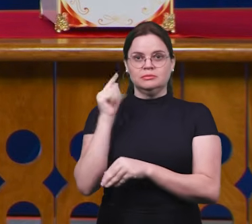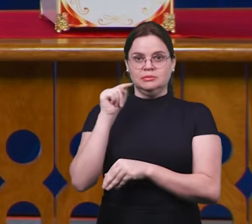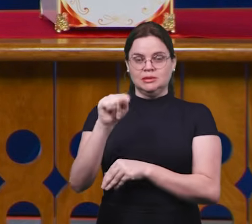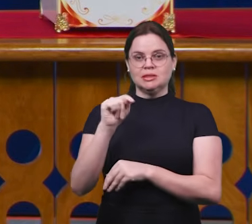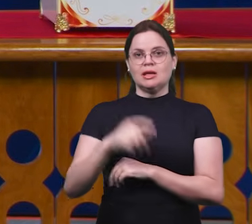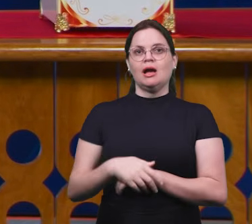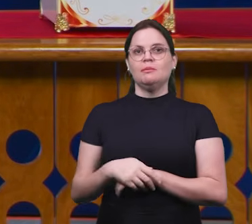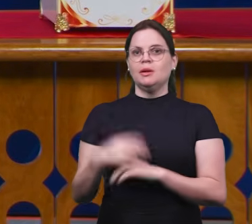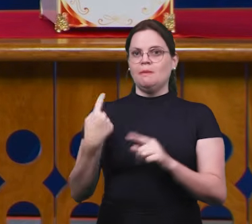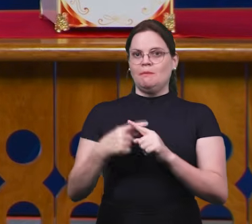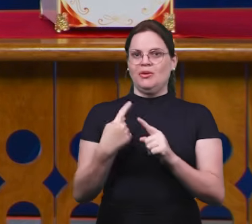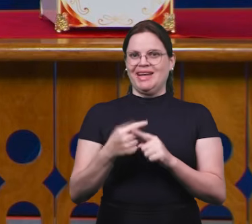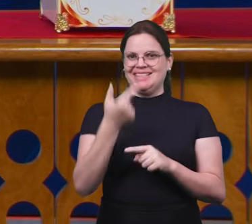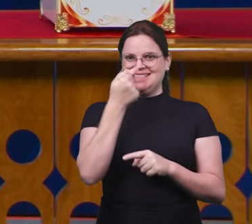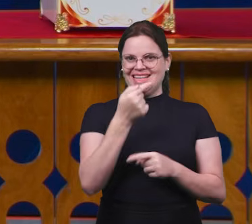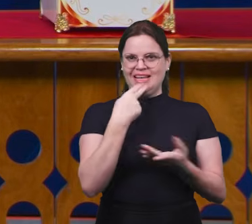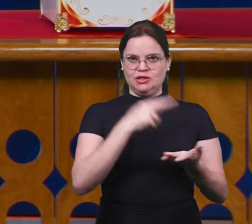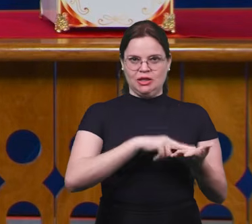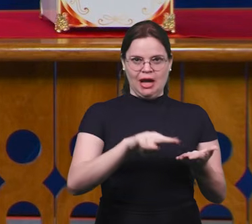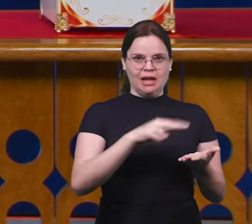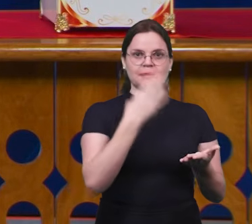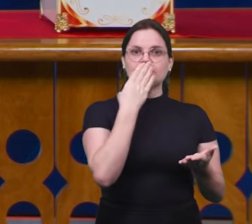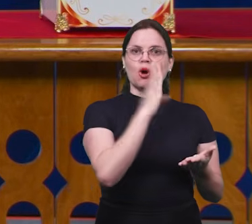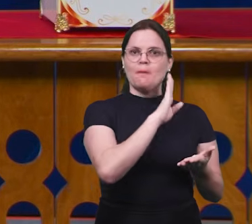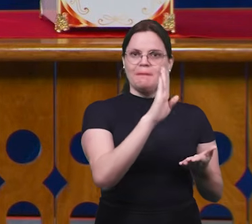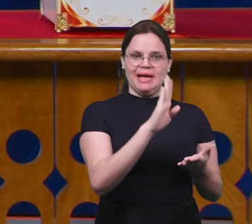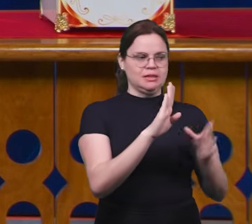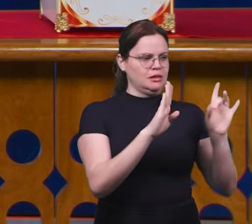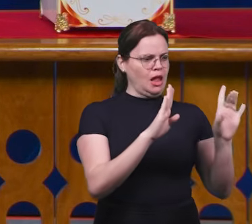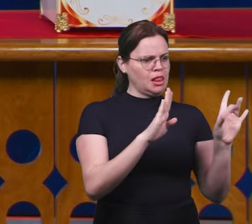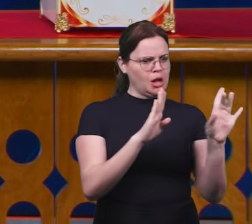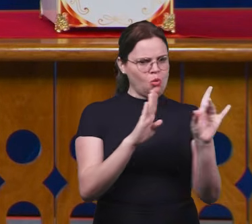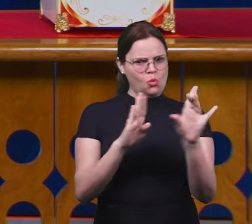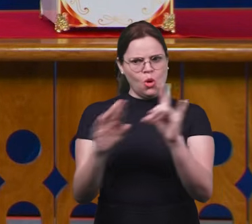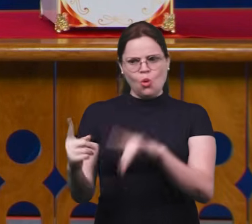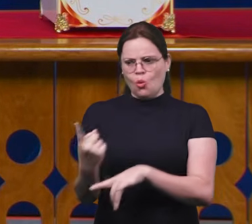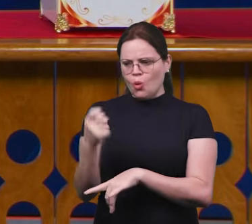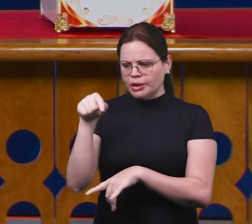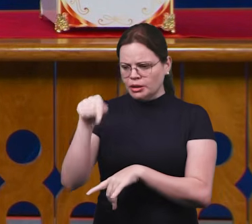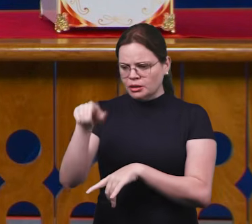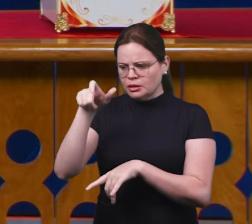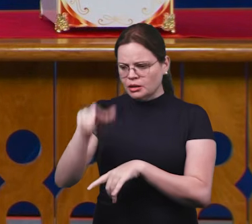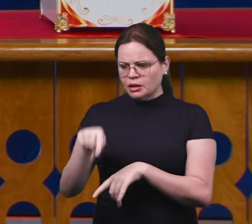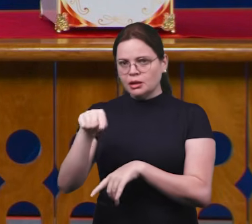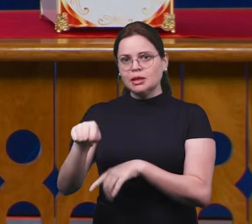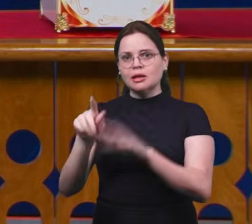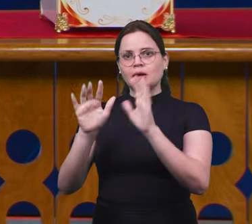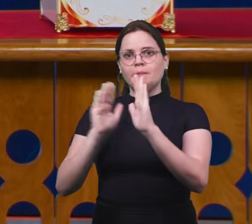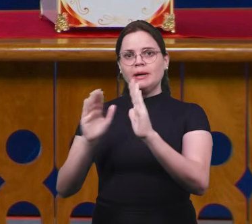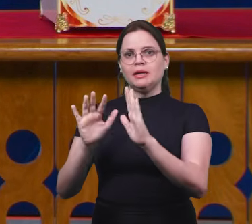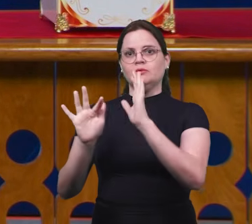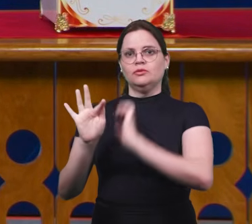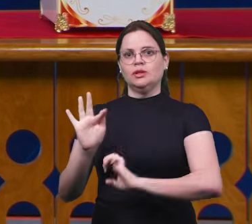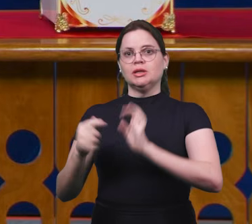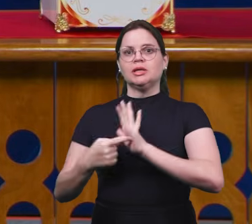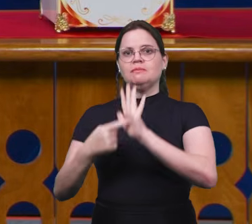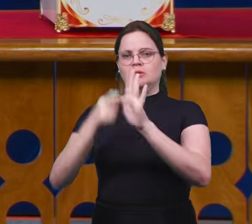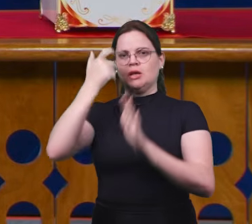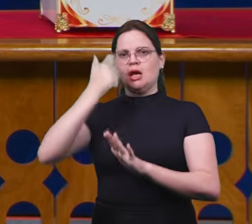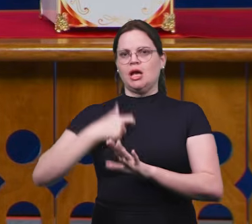nas 7 cartas que você encontra essa promessa, o Senhor dizendo que Ele viria em